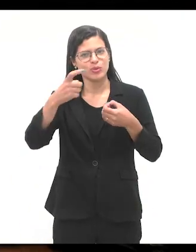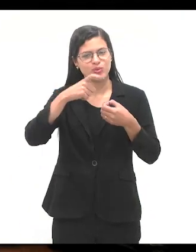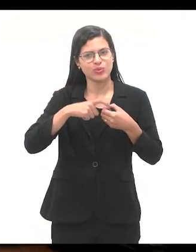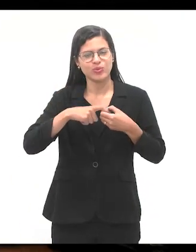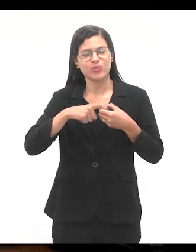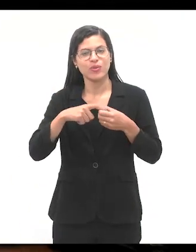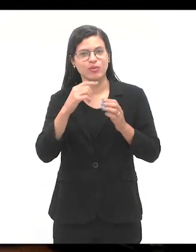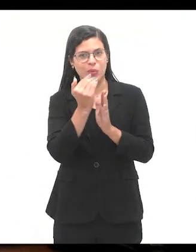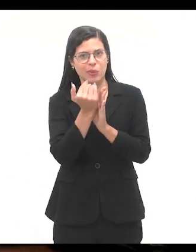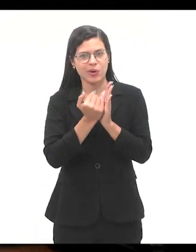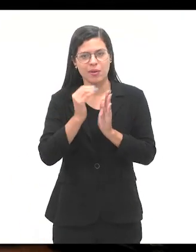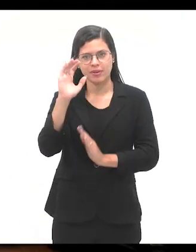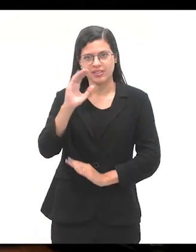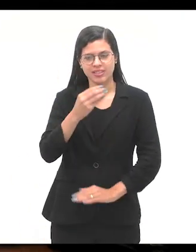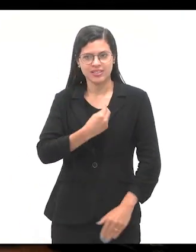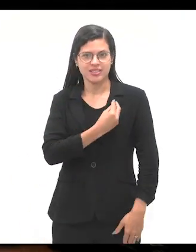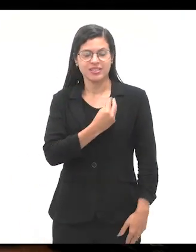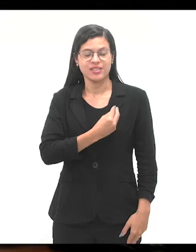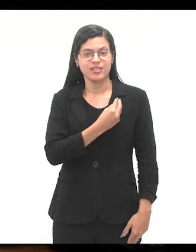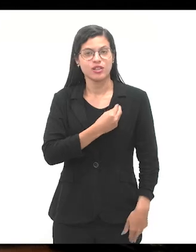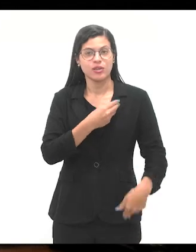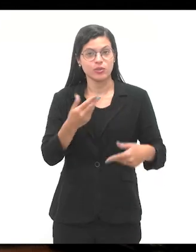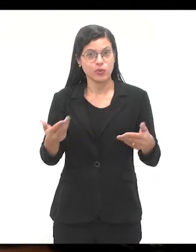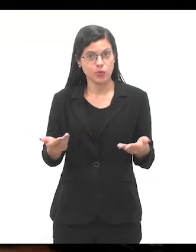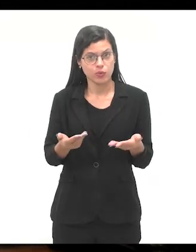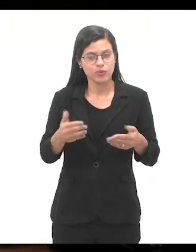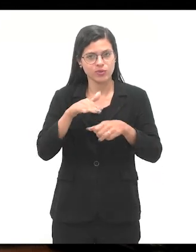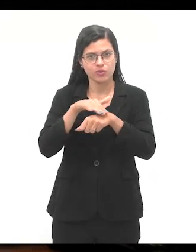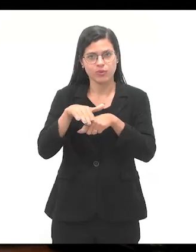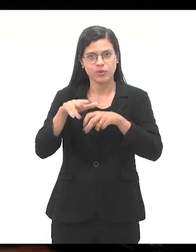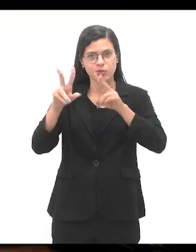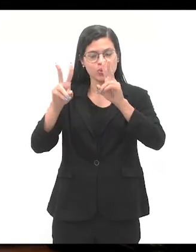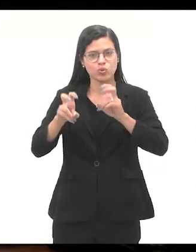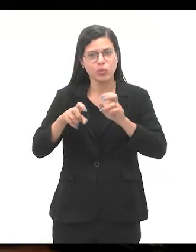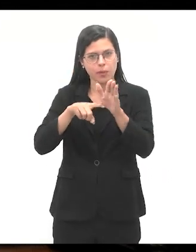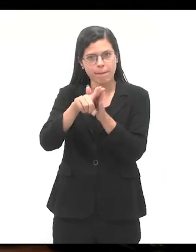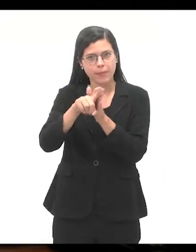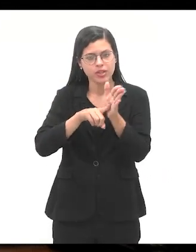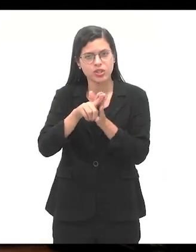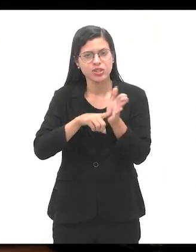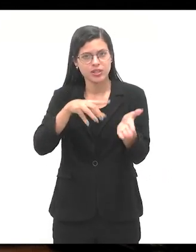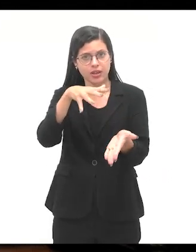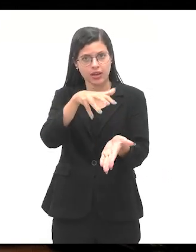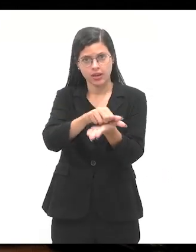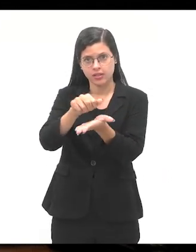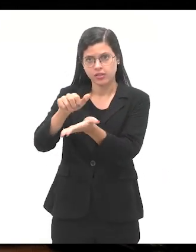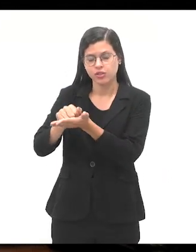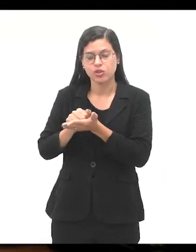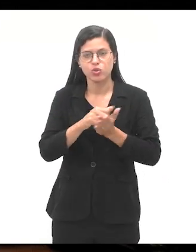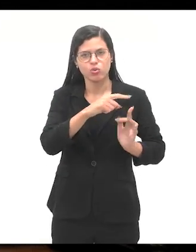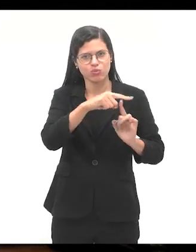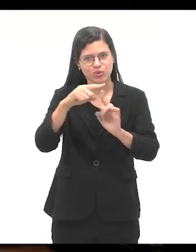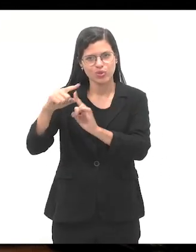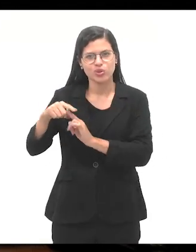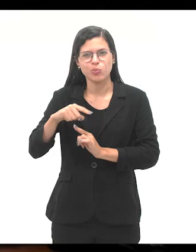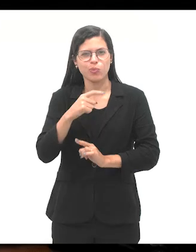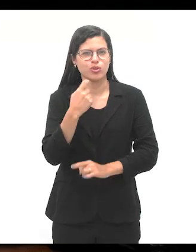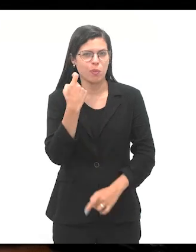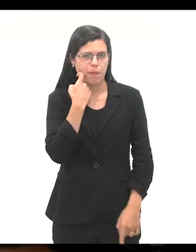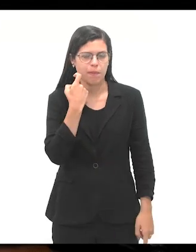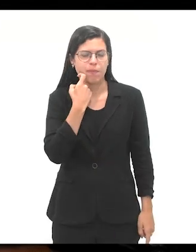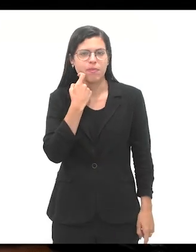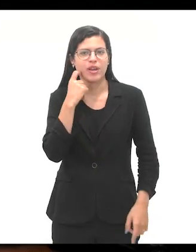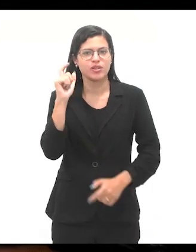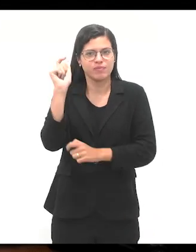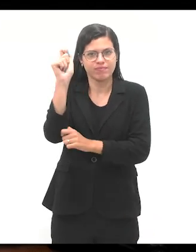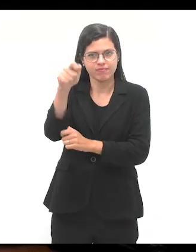Olá, estamos de volta com o Ciência e Existência e no programa de hoje conversamos sobre o estudo que catalogou espécies marinhas